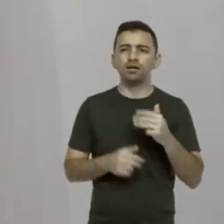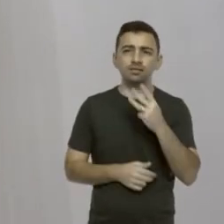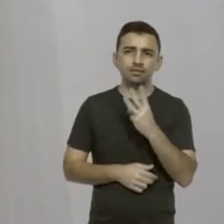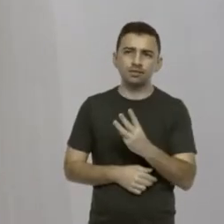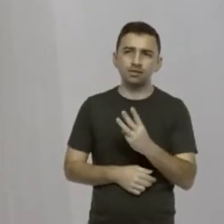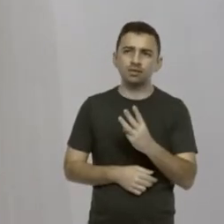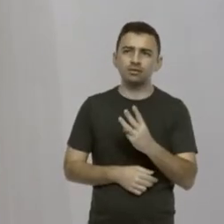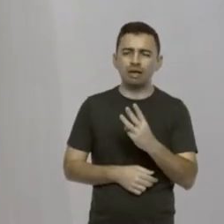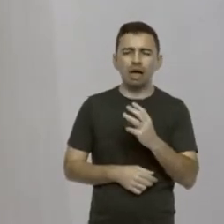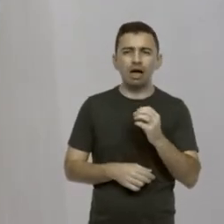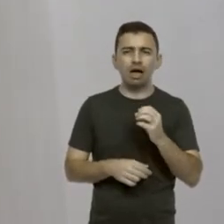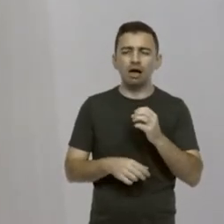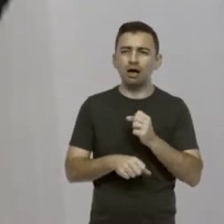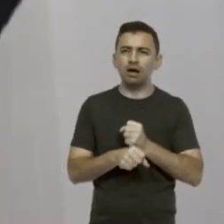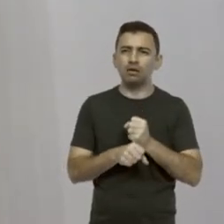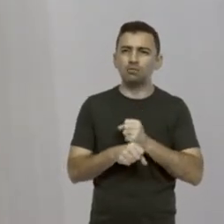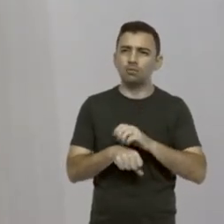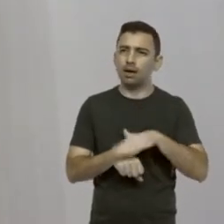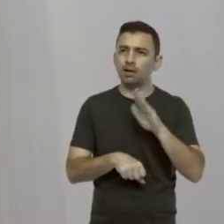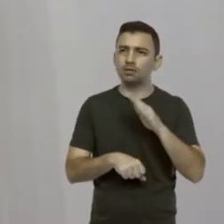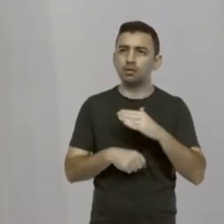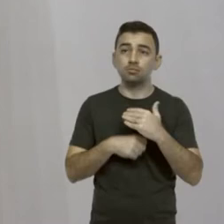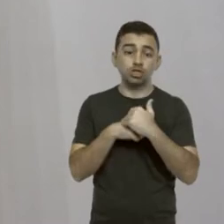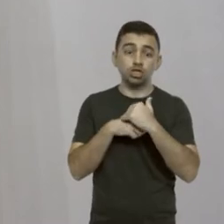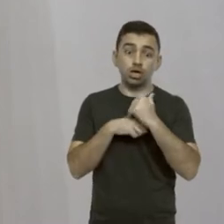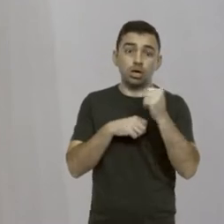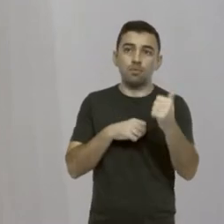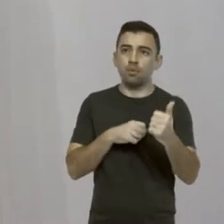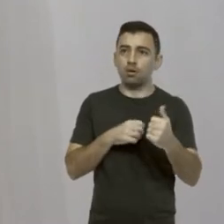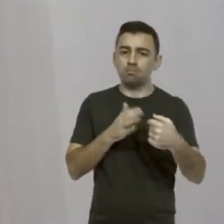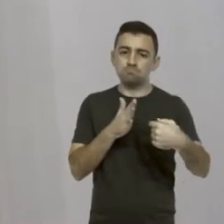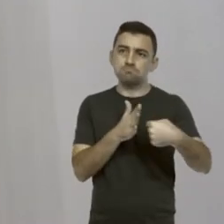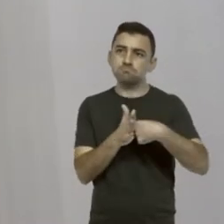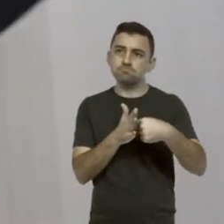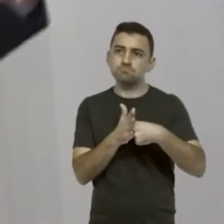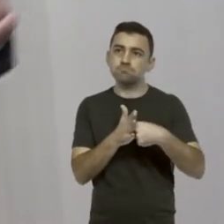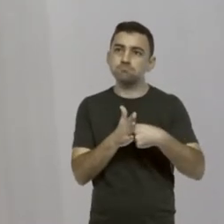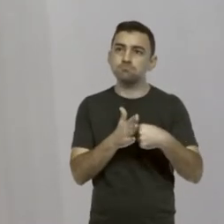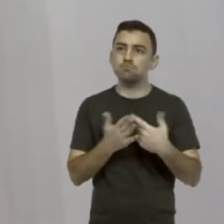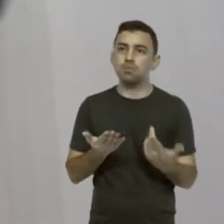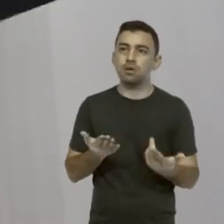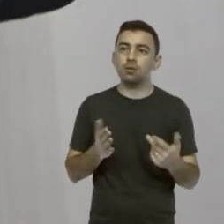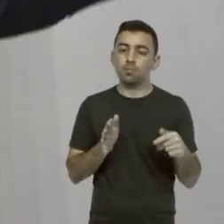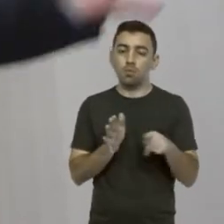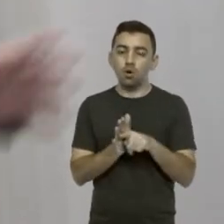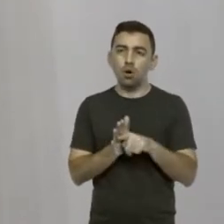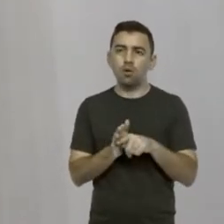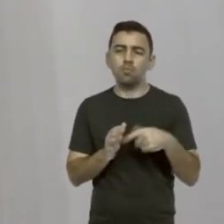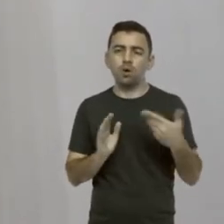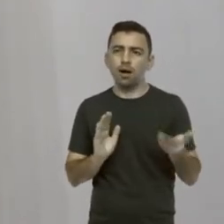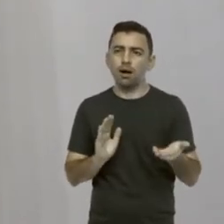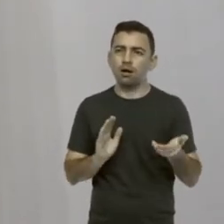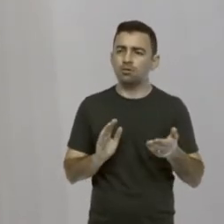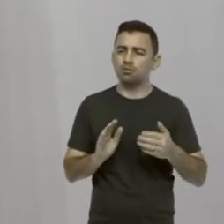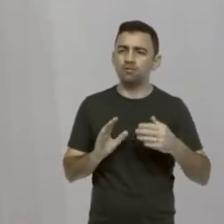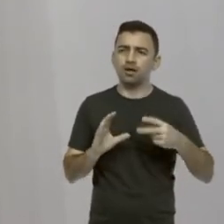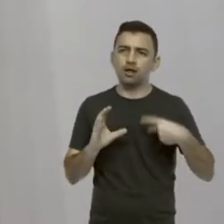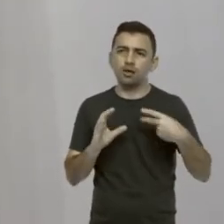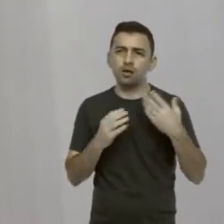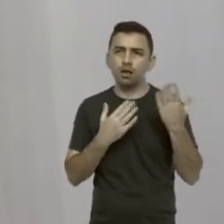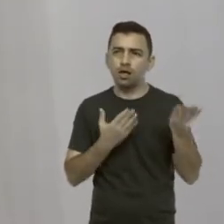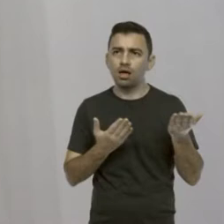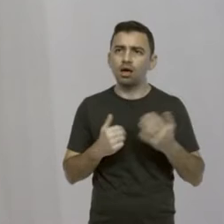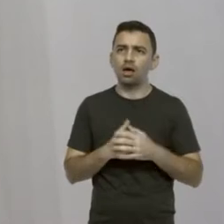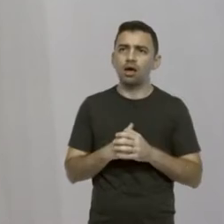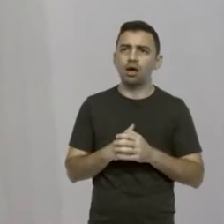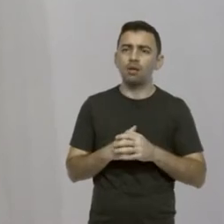anos de vida pública, algum chamado a prestar contas a alguém, a câmaras municipais, a promotoria pública ou a